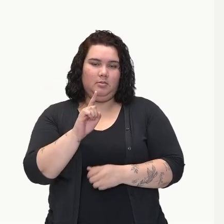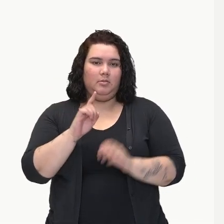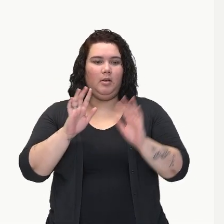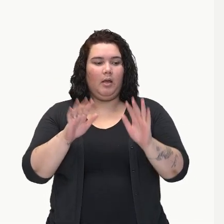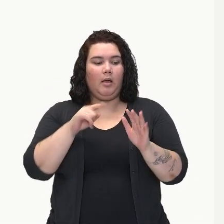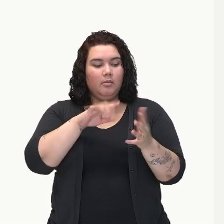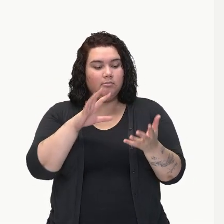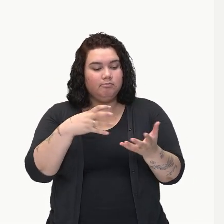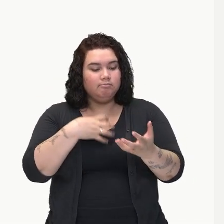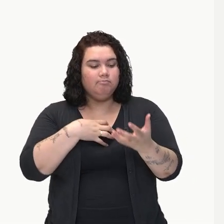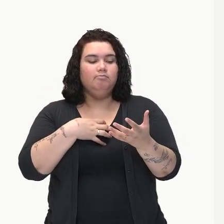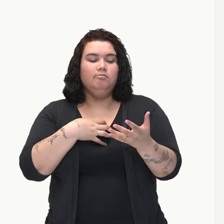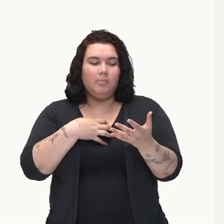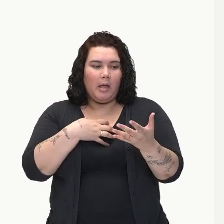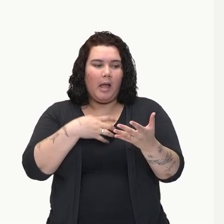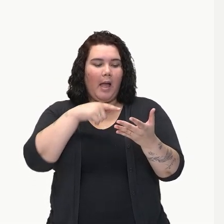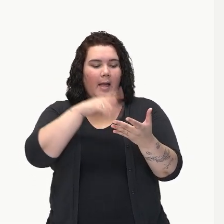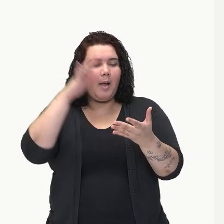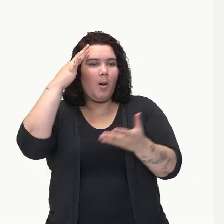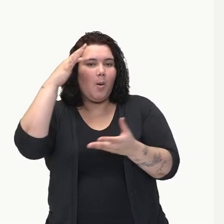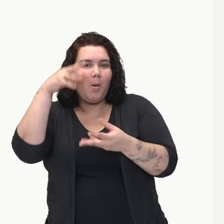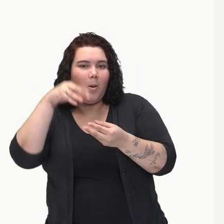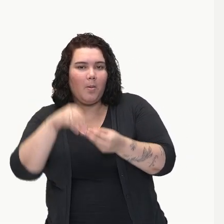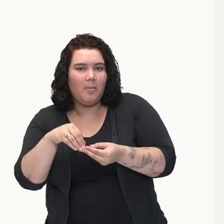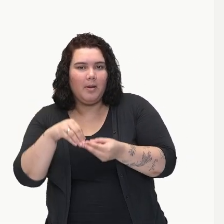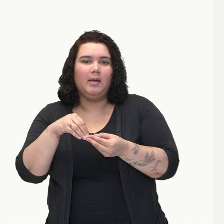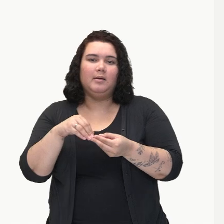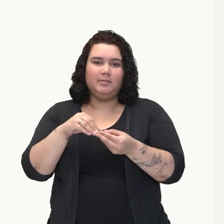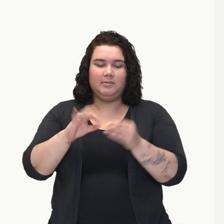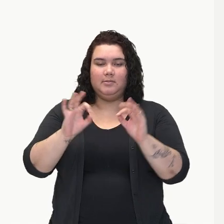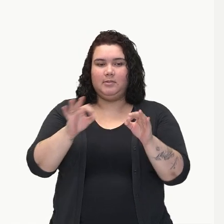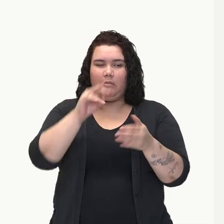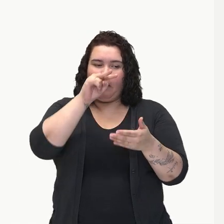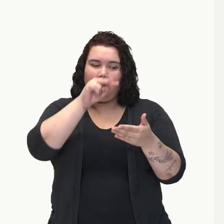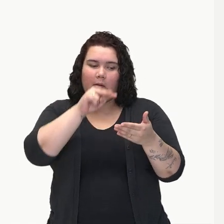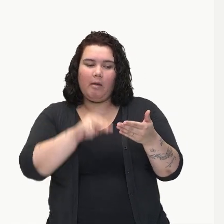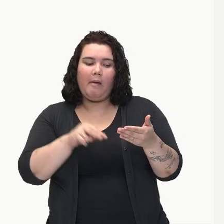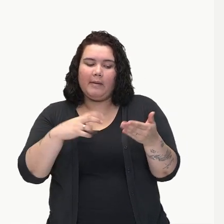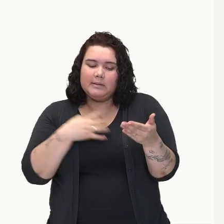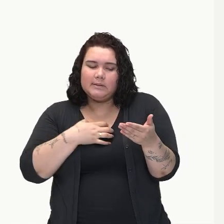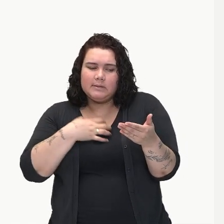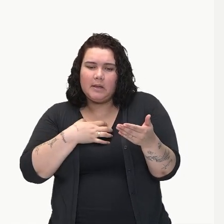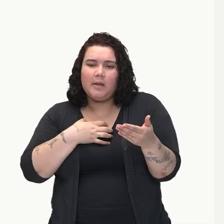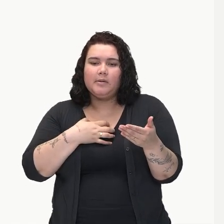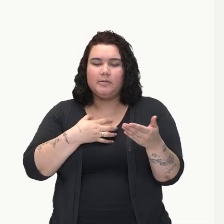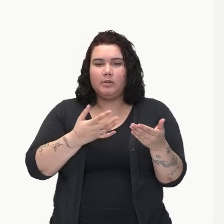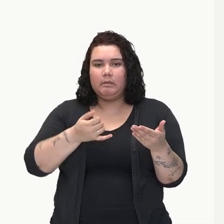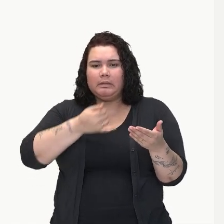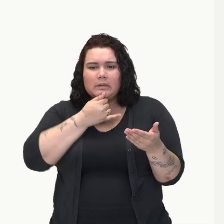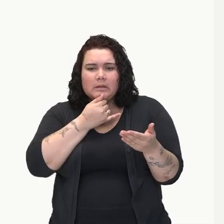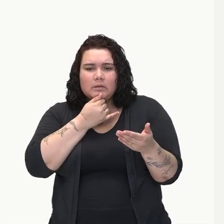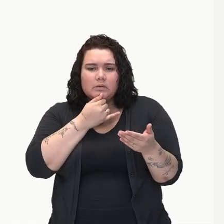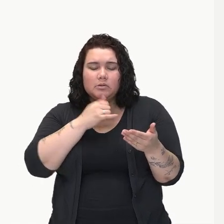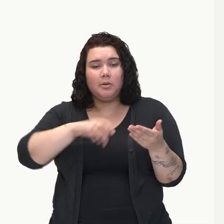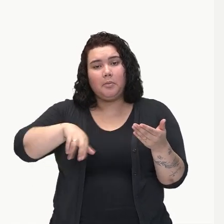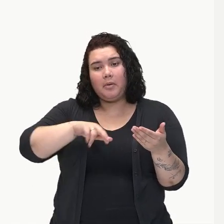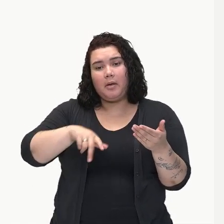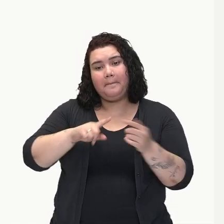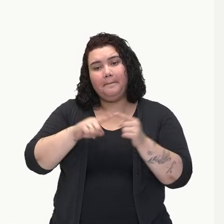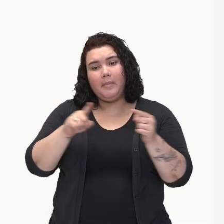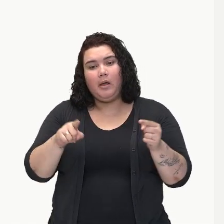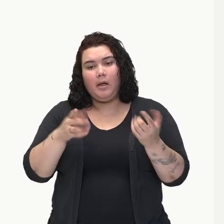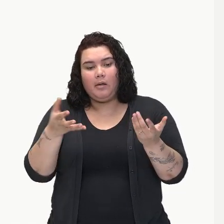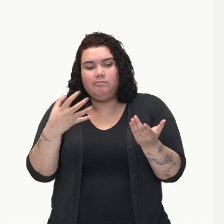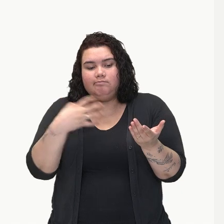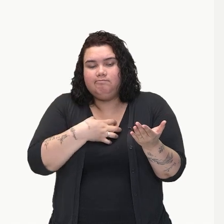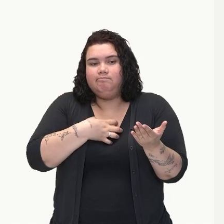identificar, conseguir compreender e sentir alguma coisa, que não necessariamente é uma tristeza. Mas essa sensibilidade ela